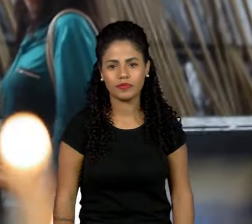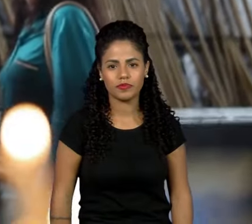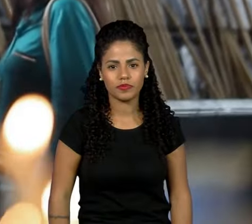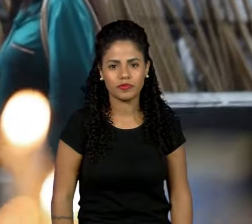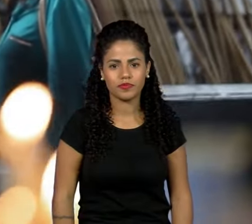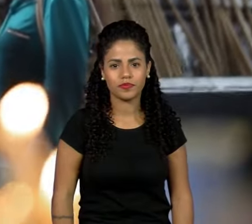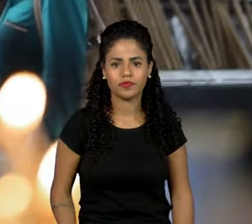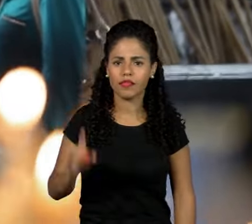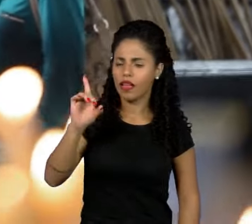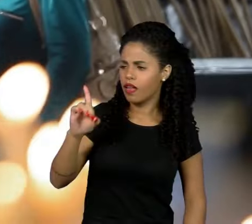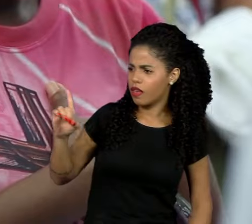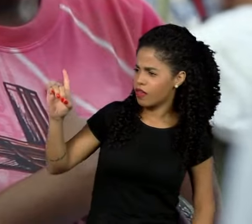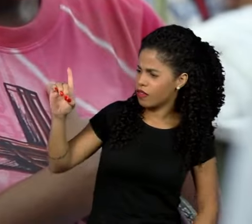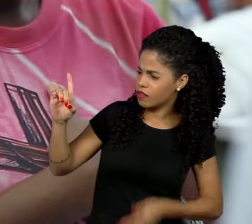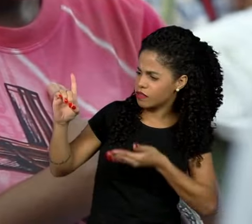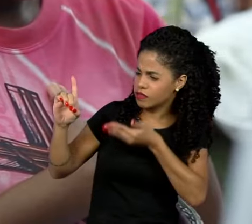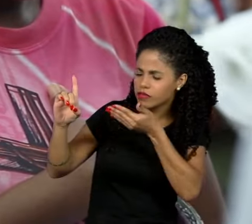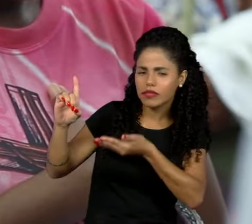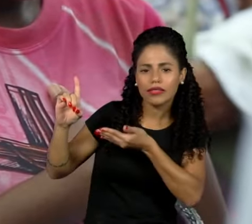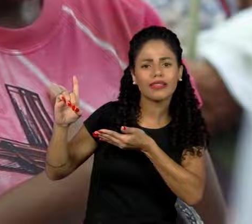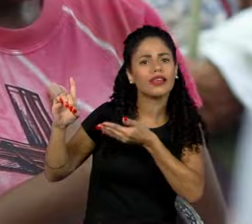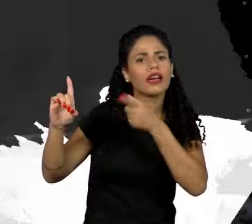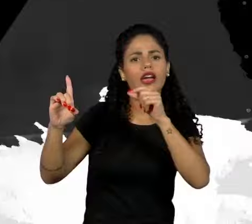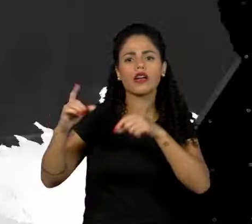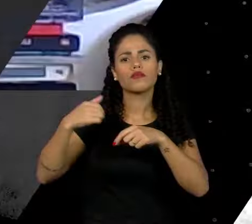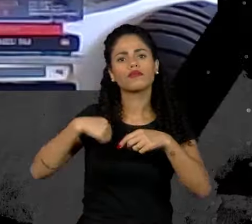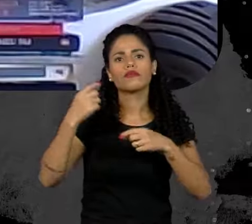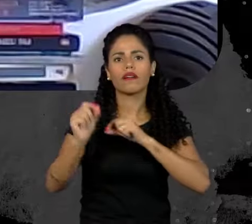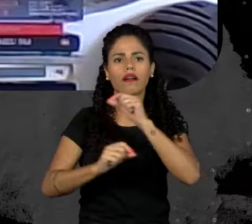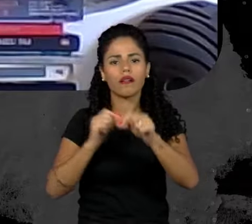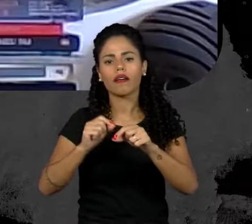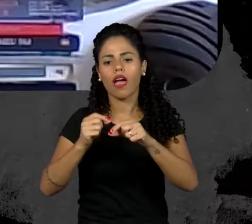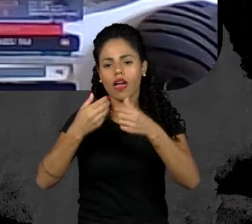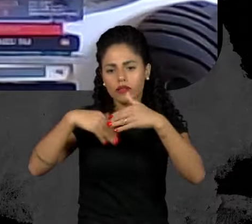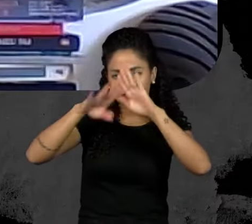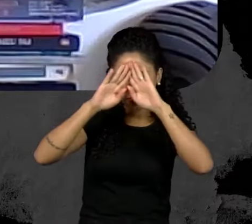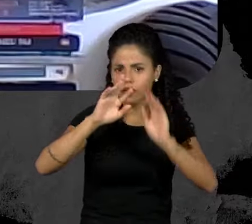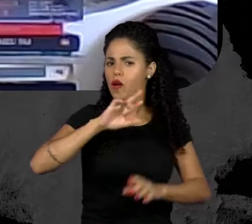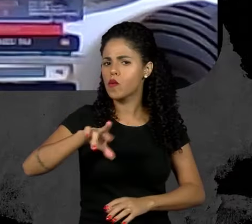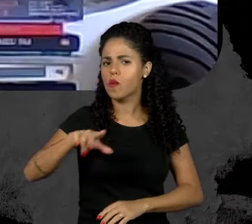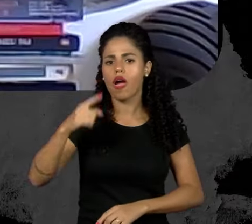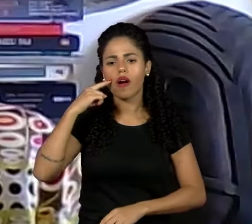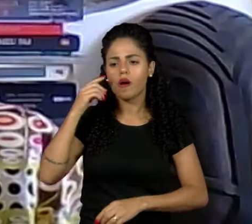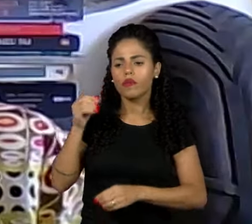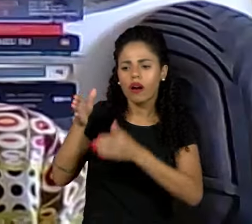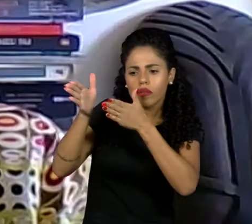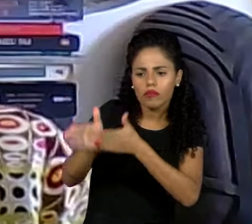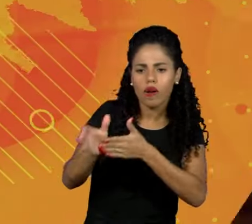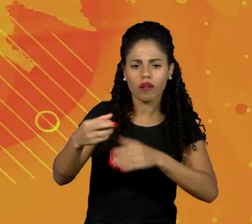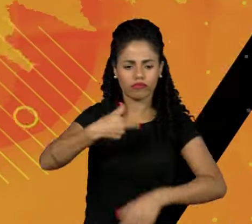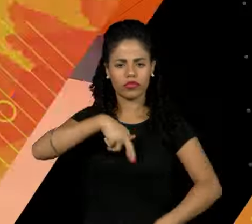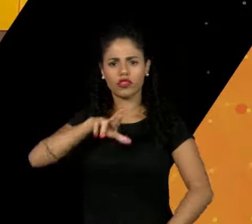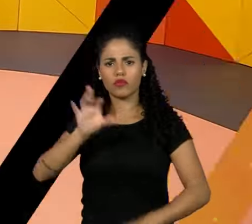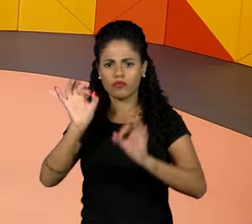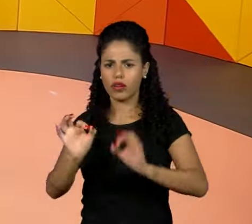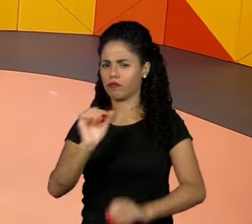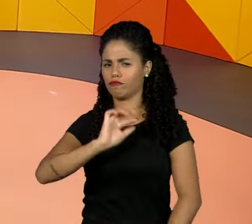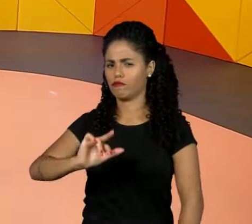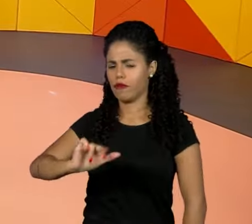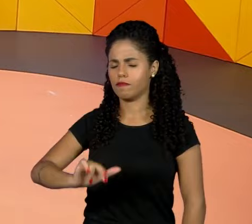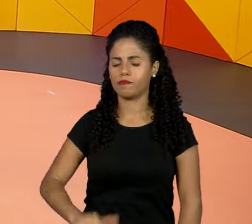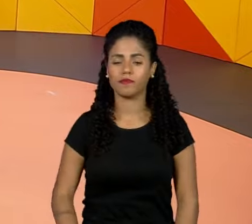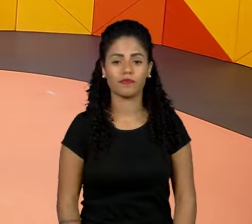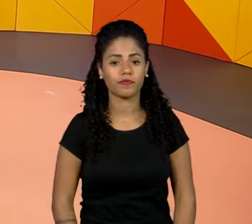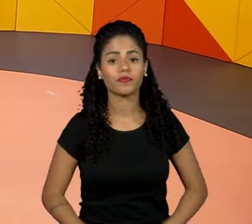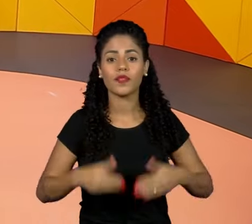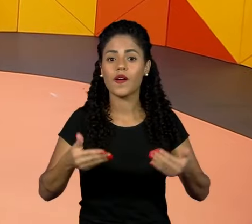Deus não é uma entidade que esteja a serviço de uma determinada religião oficial. Eu quero começar esse